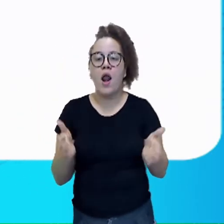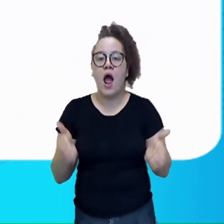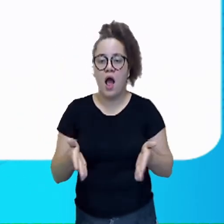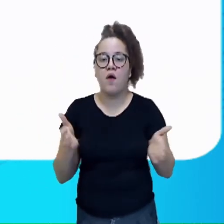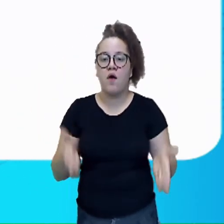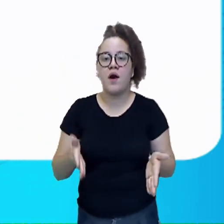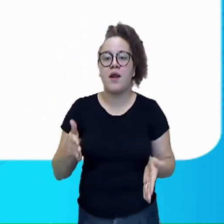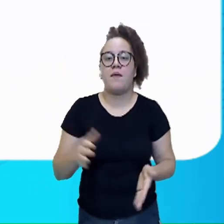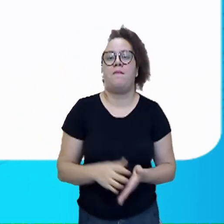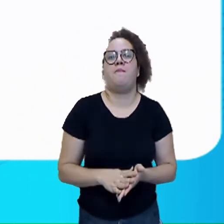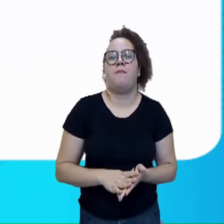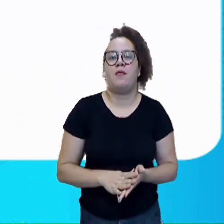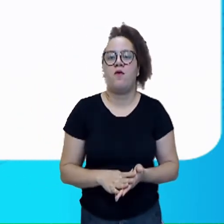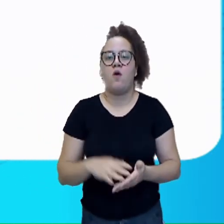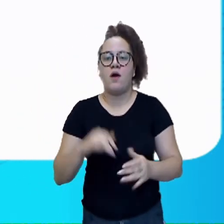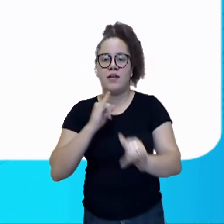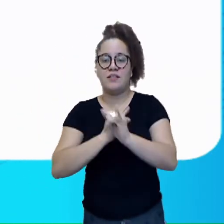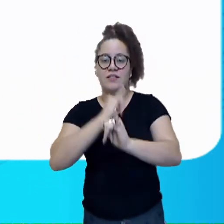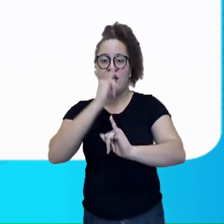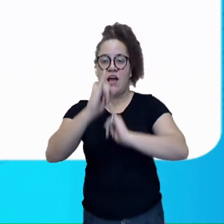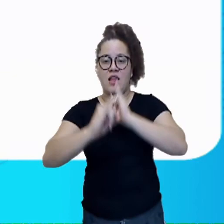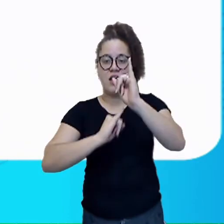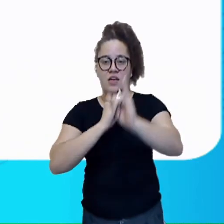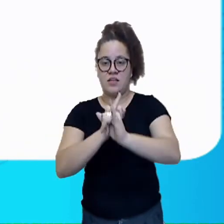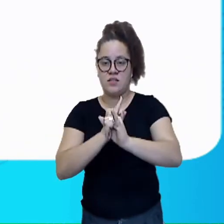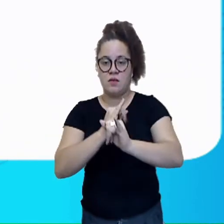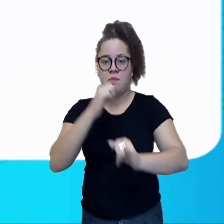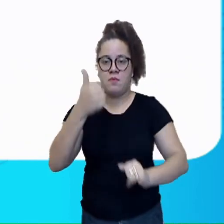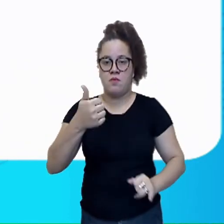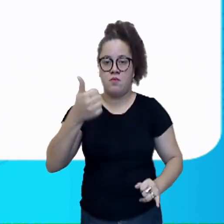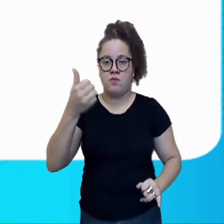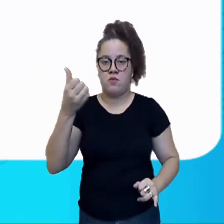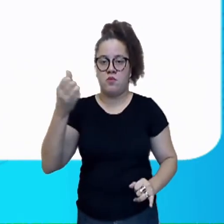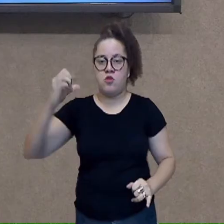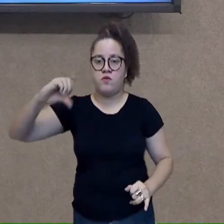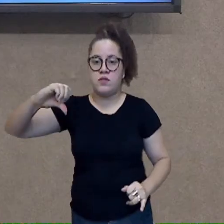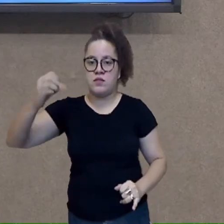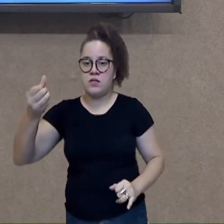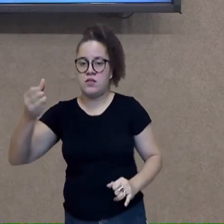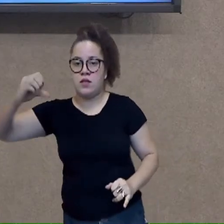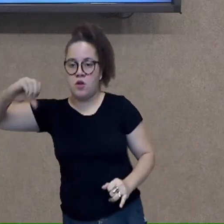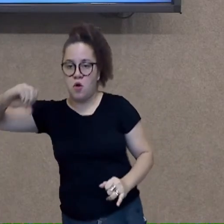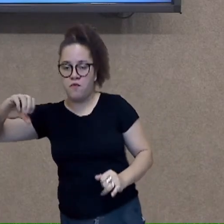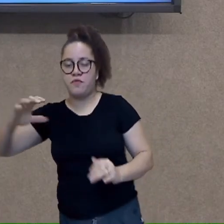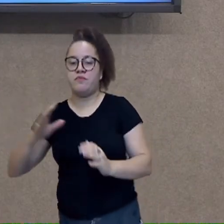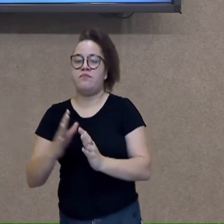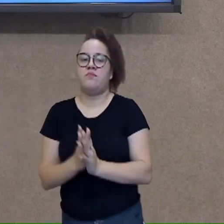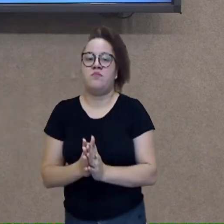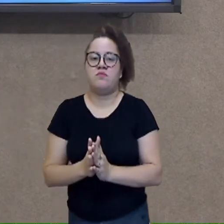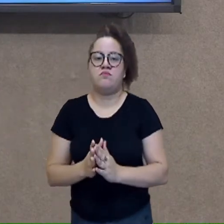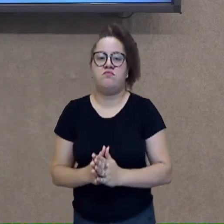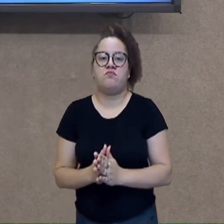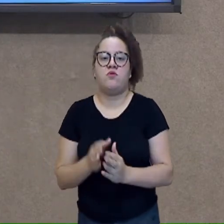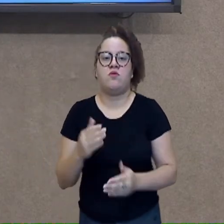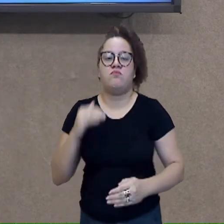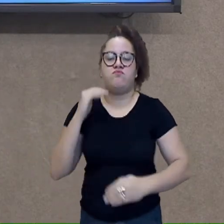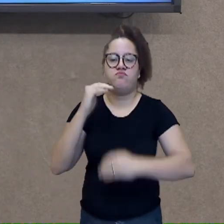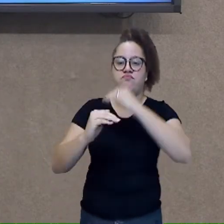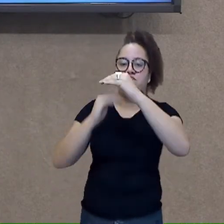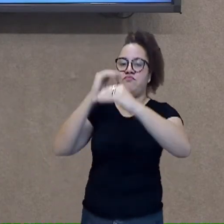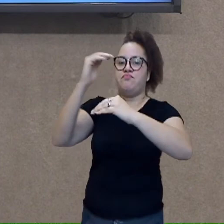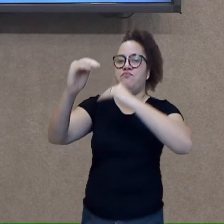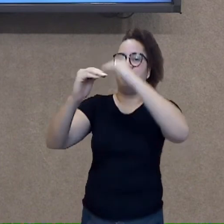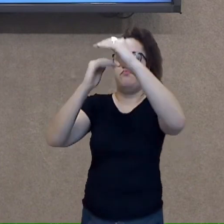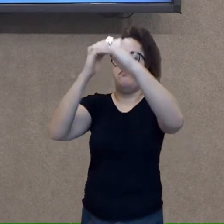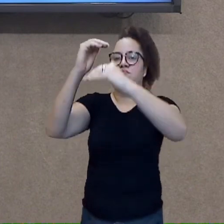o ano de 1969 e 1970. Essa é a construção de uma linha etária, né?